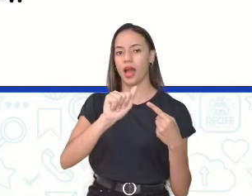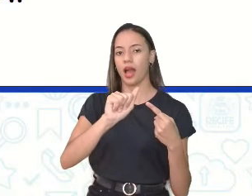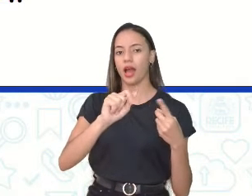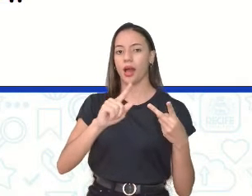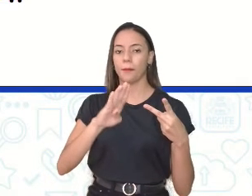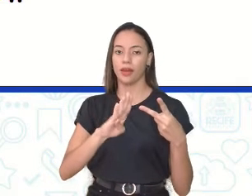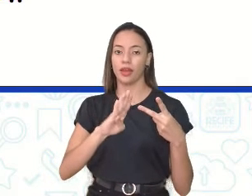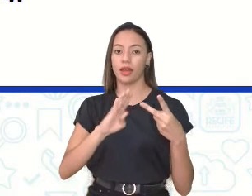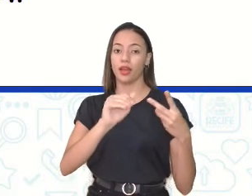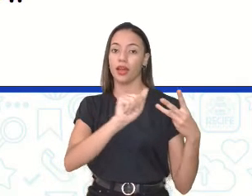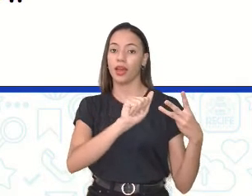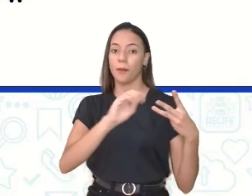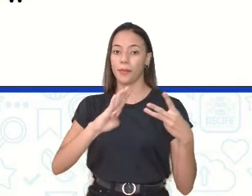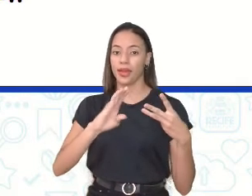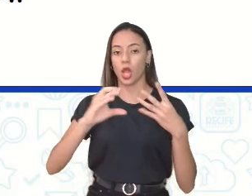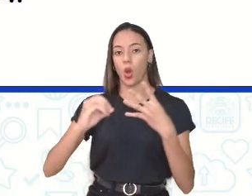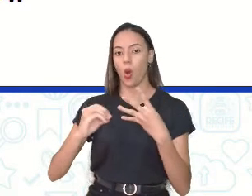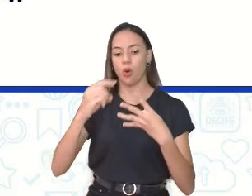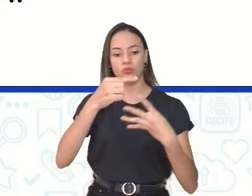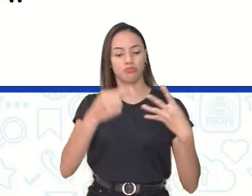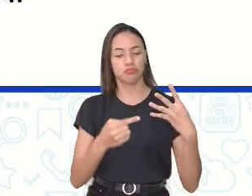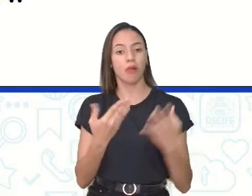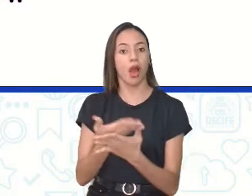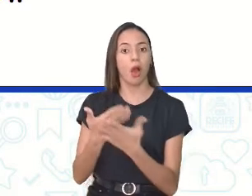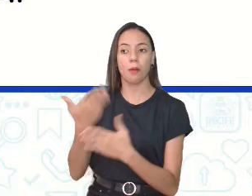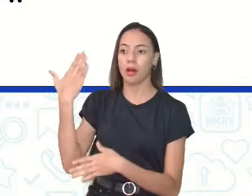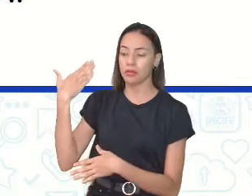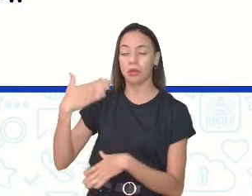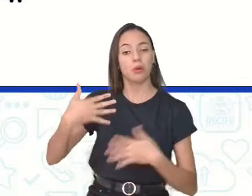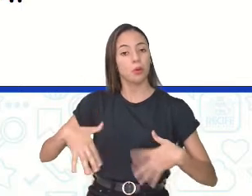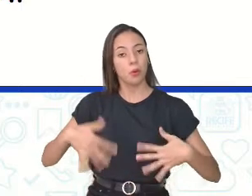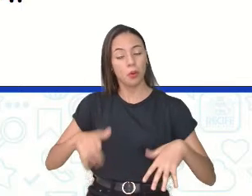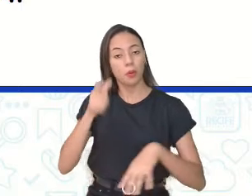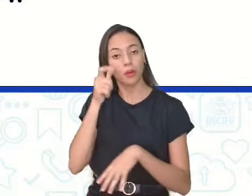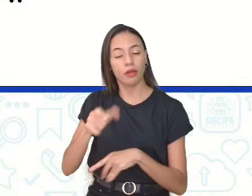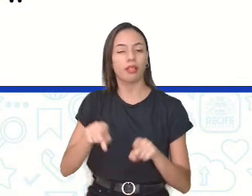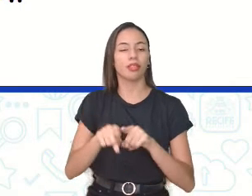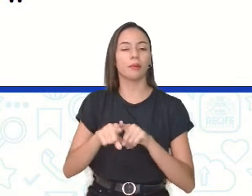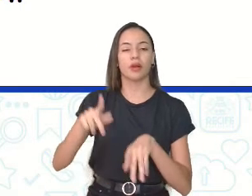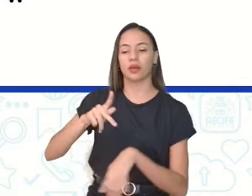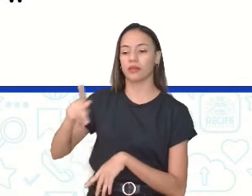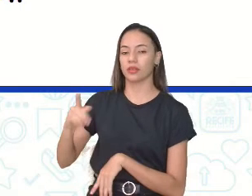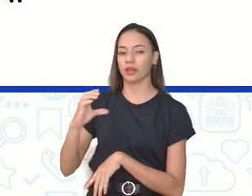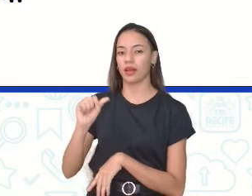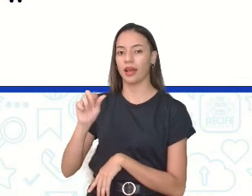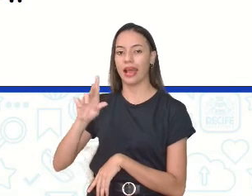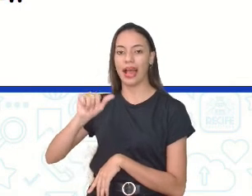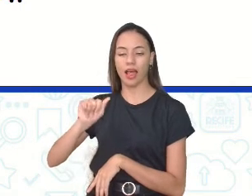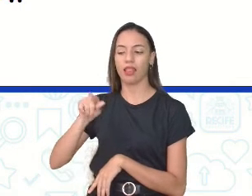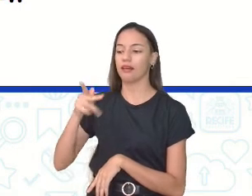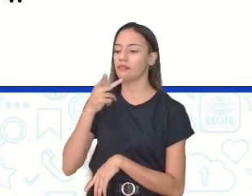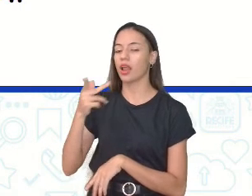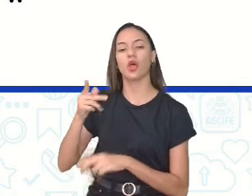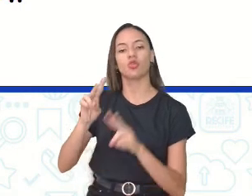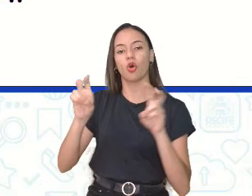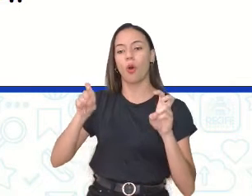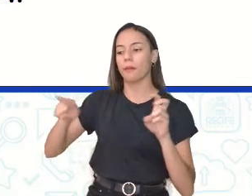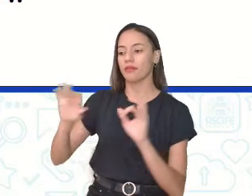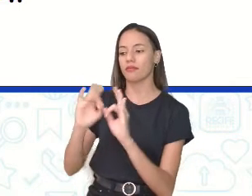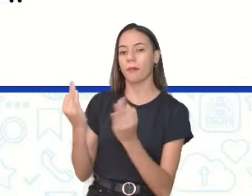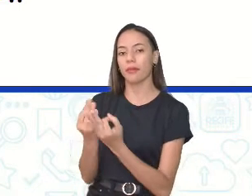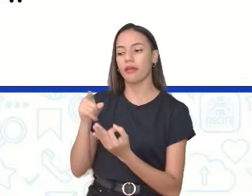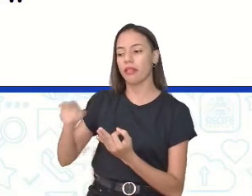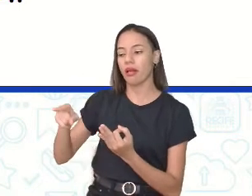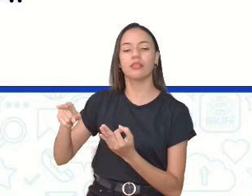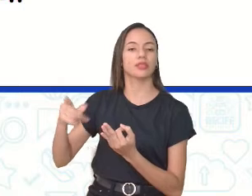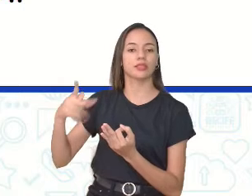Nós vimos na aula passada, muito interessante, né? A professora Carla também falou alguma coisa sobre a família dela, né, as diferenças e tudo